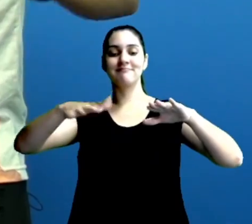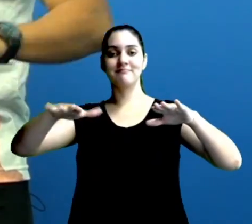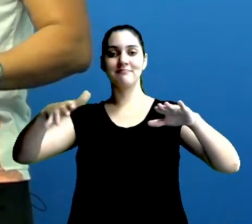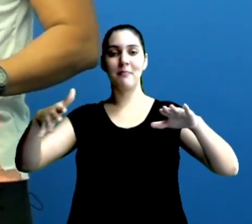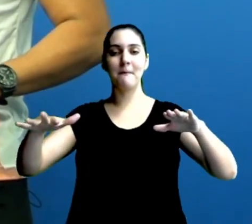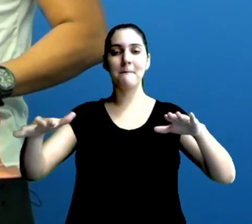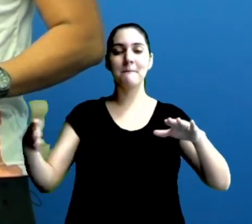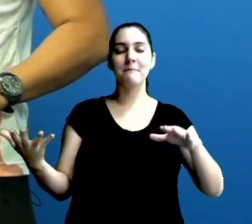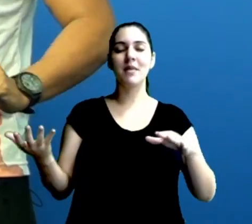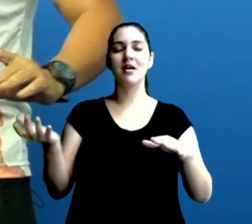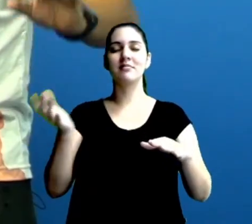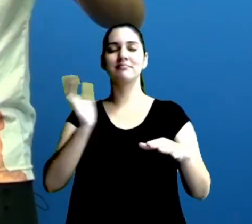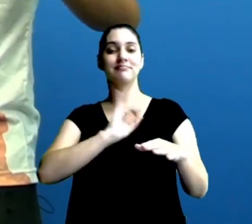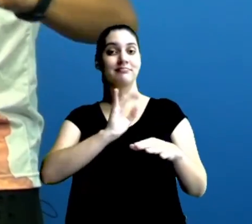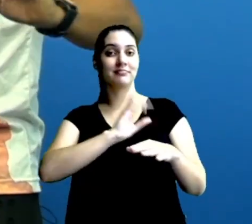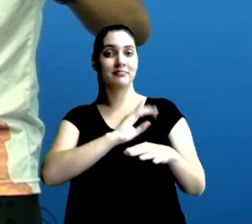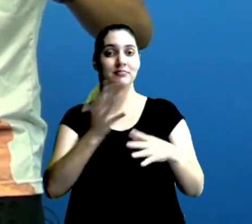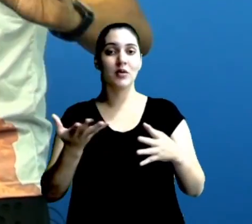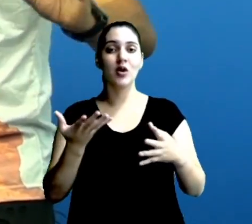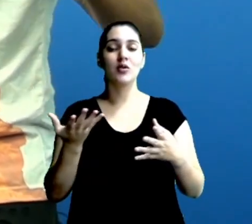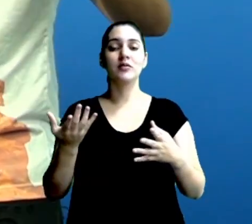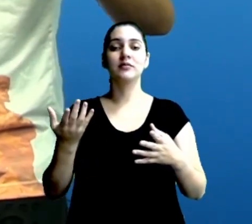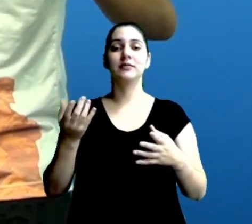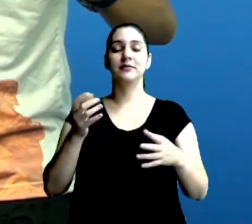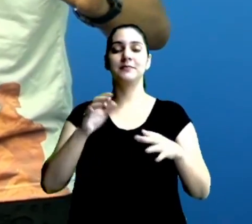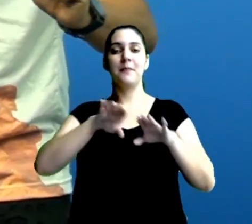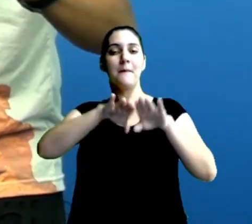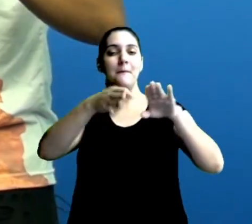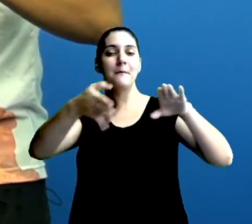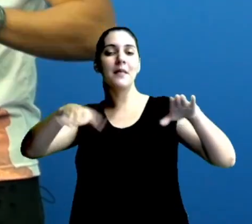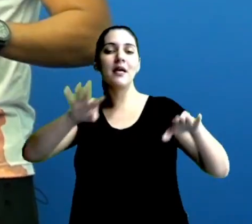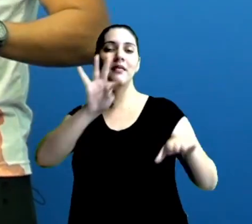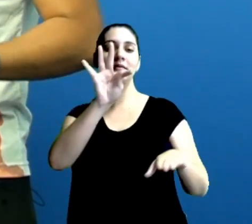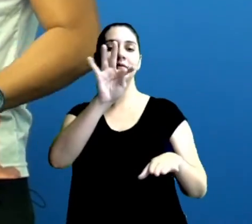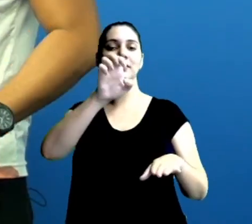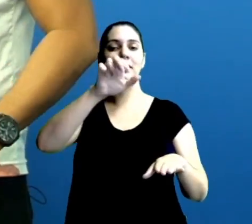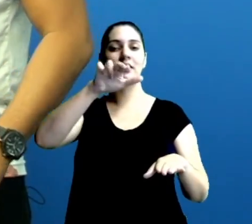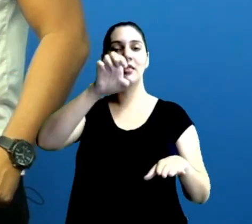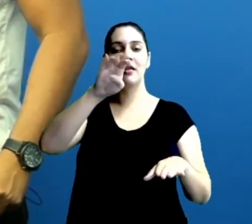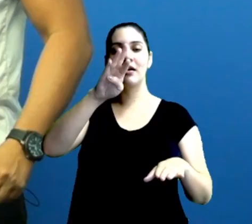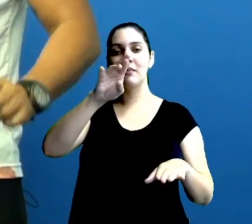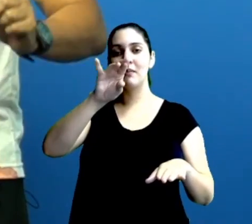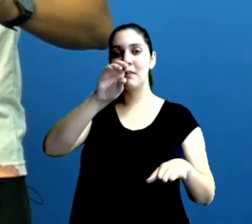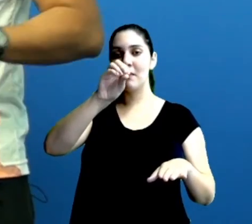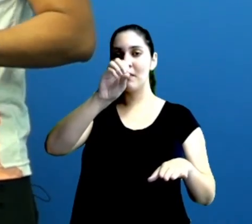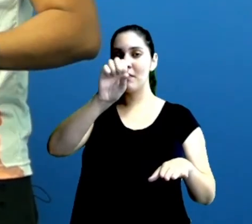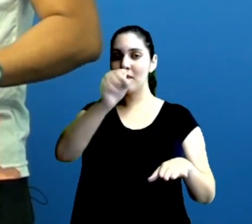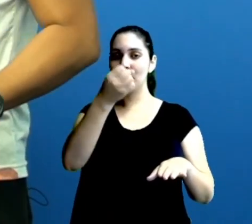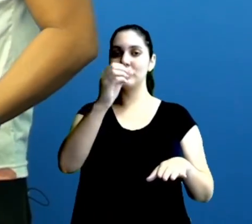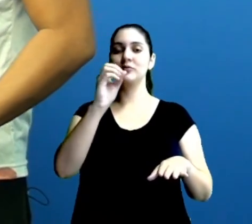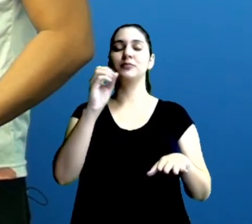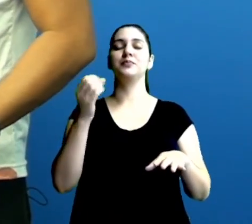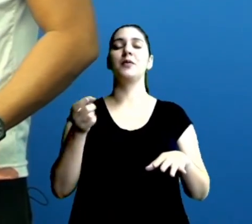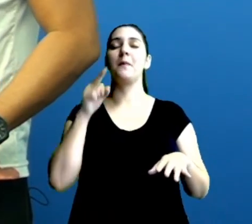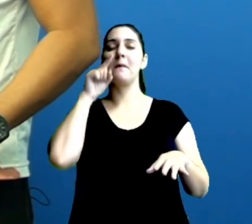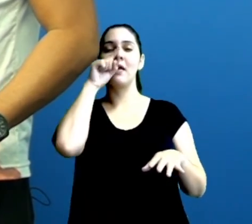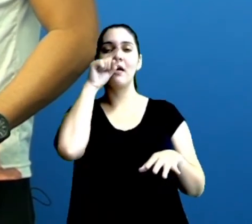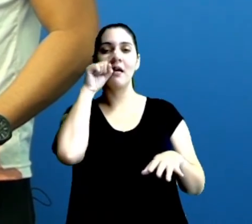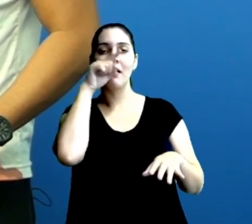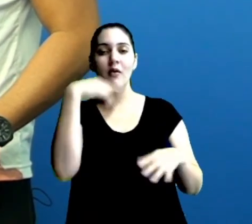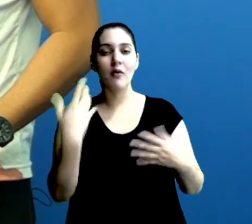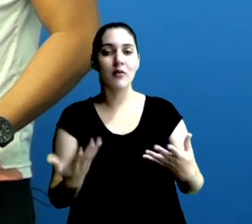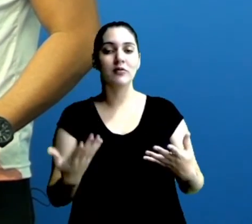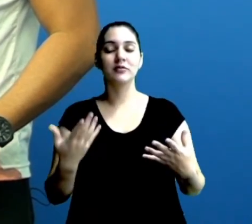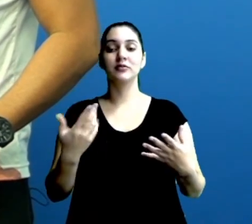mal assombrado. Era chamado de mar tenebroso. Então, eles não usavam o Oceano Atlântico. Eles